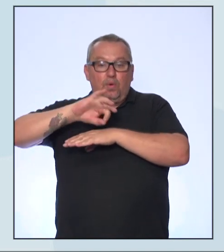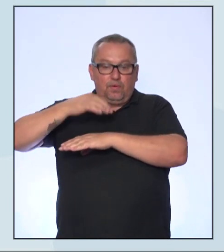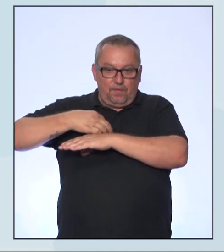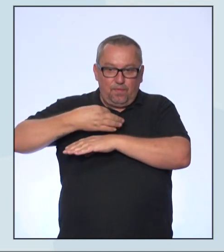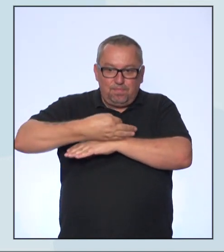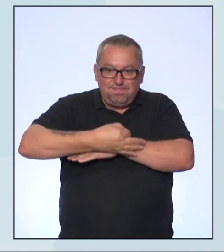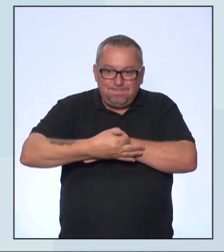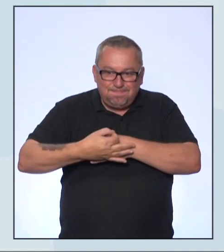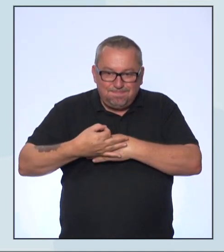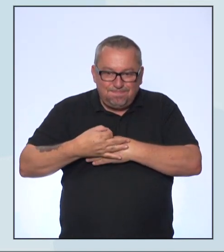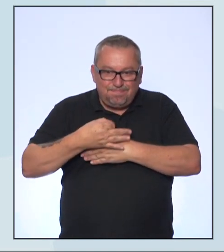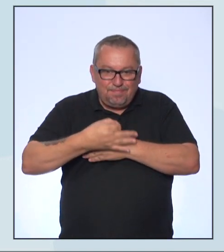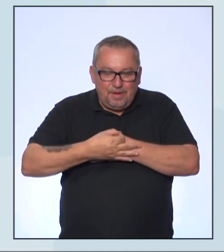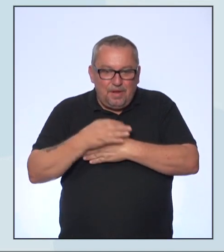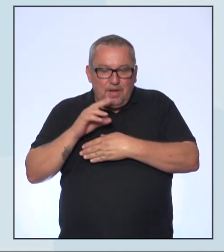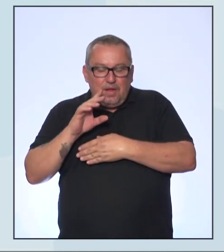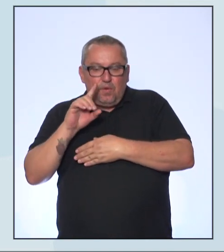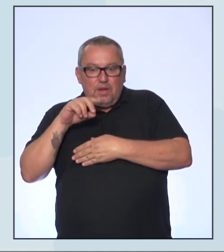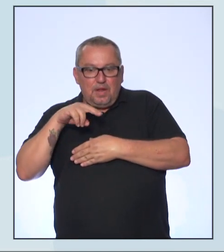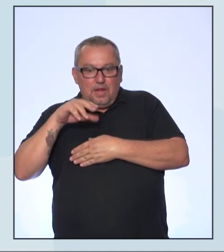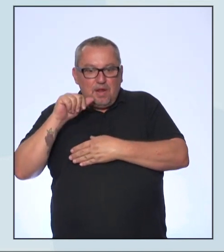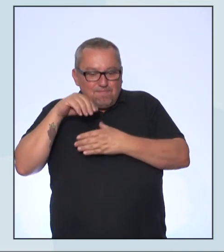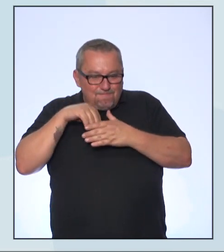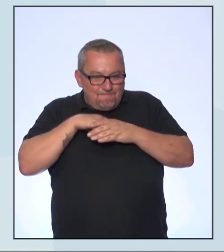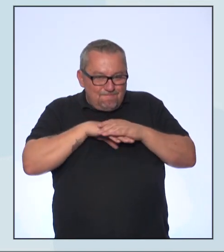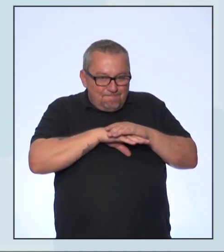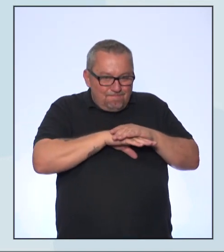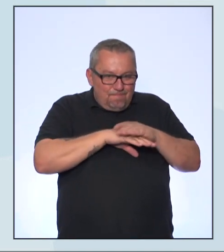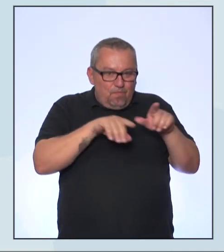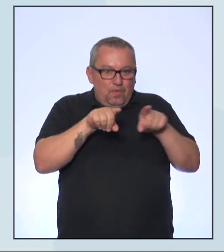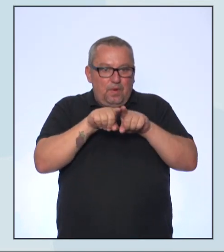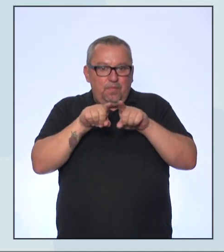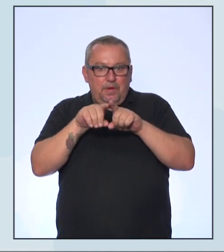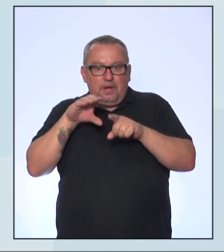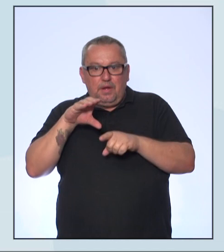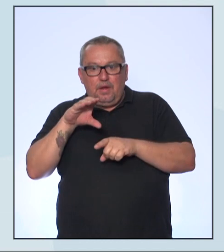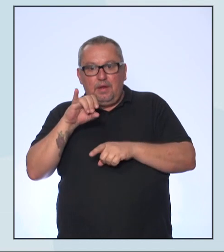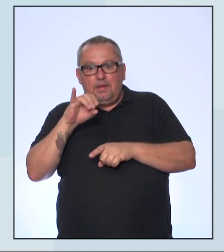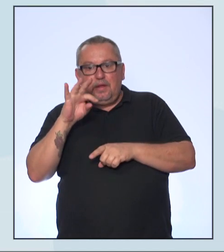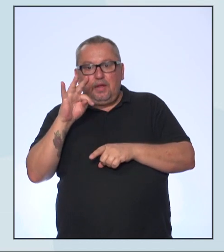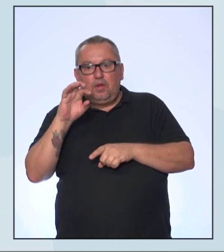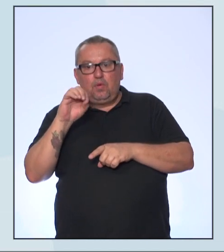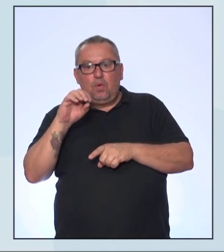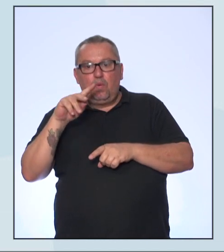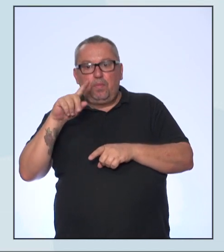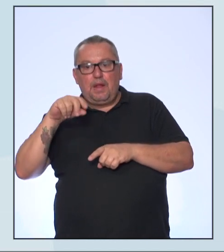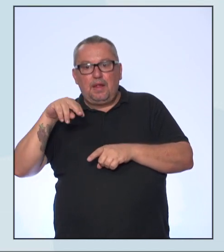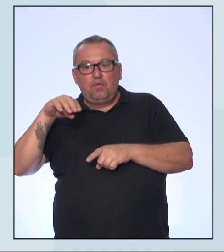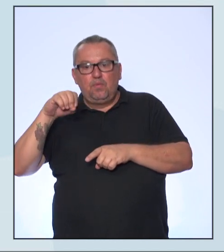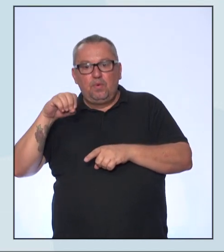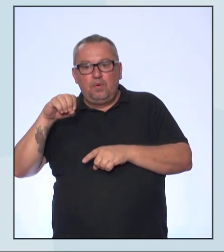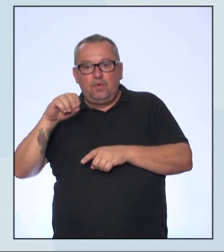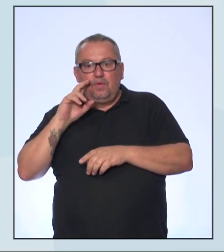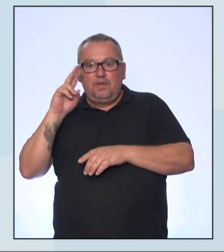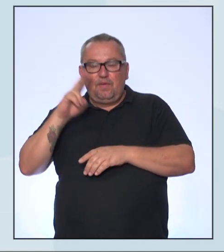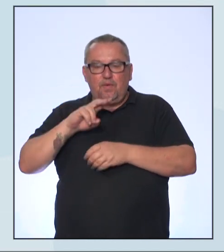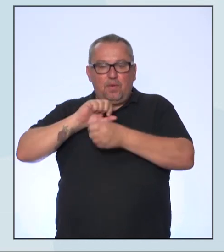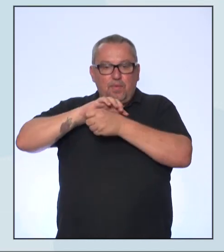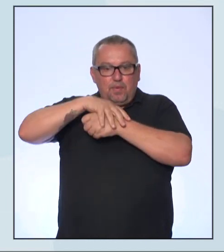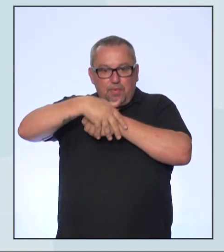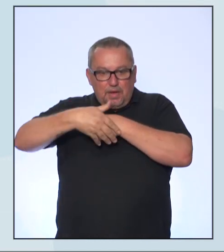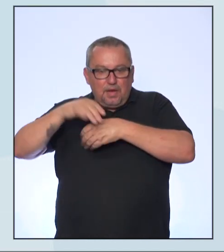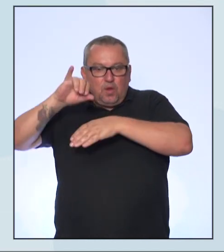tem o DNA bem guardadinho. No citoplasma, dentro ali, depois do núcleo, entre membrana e núcleo,